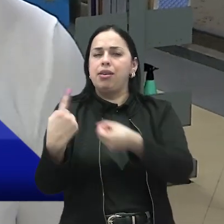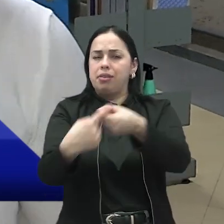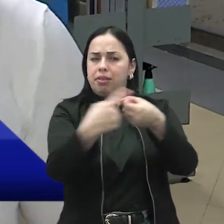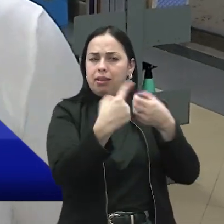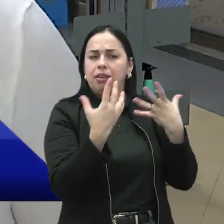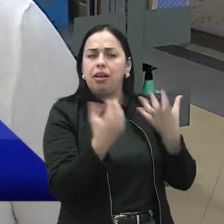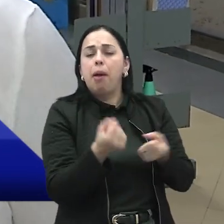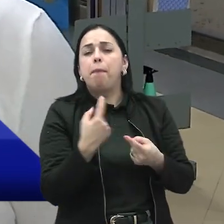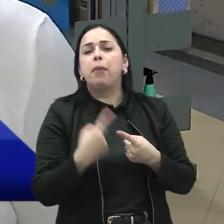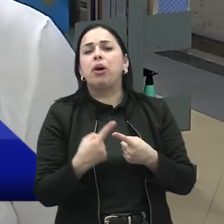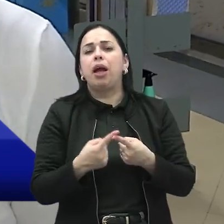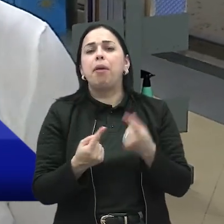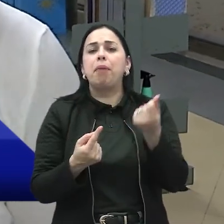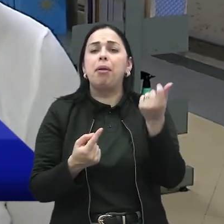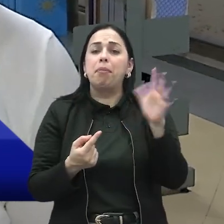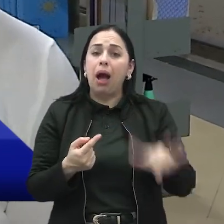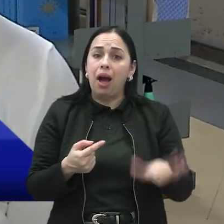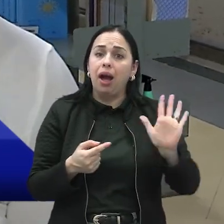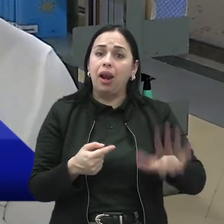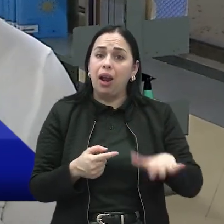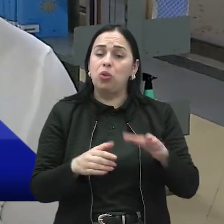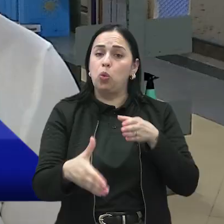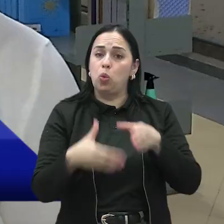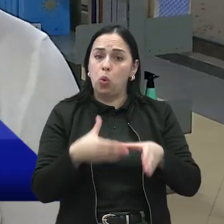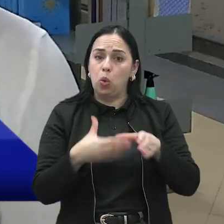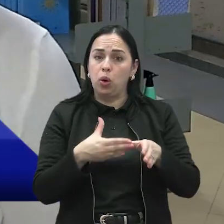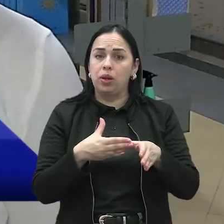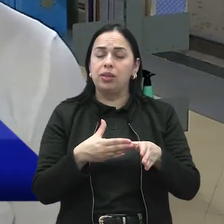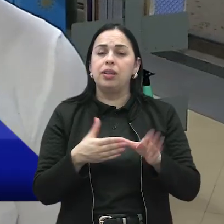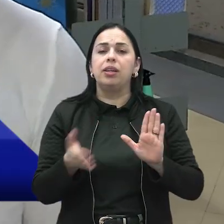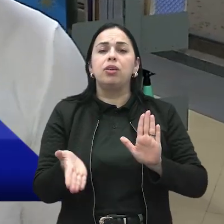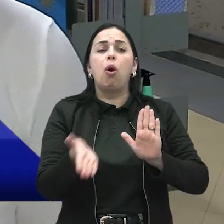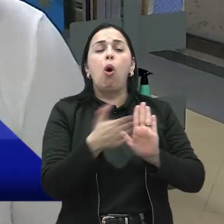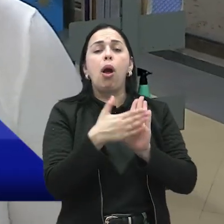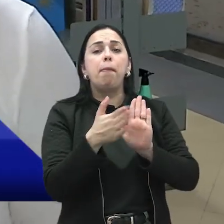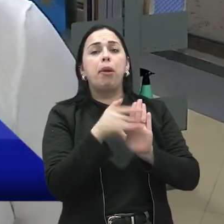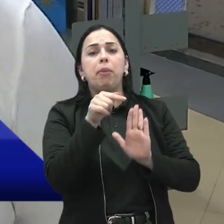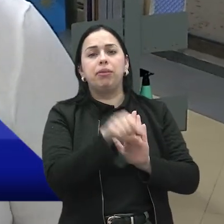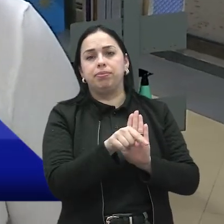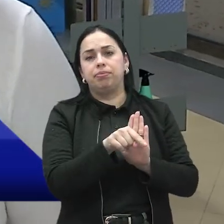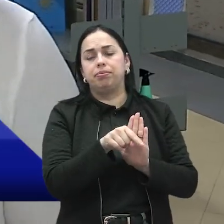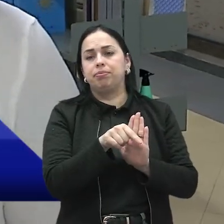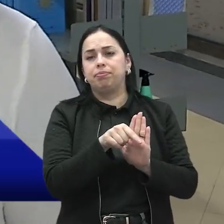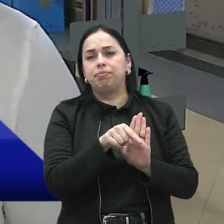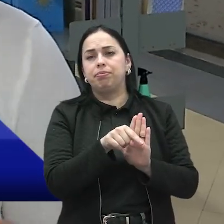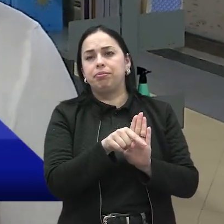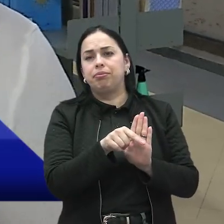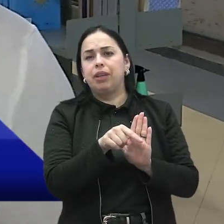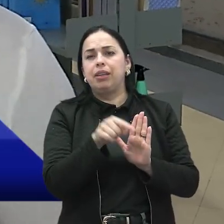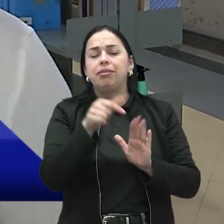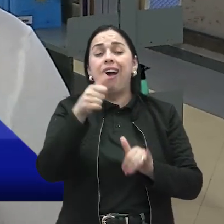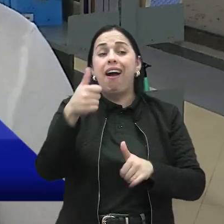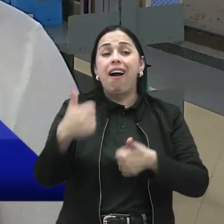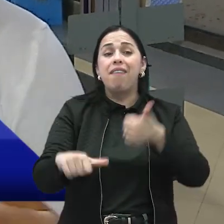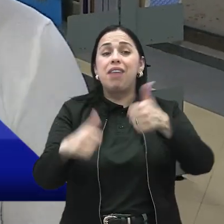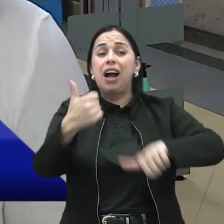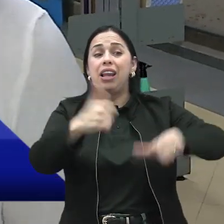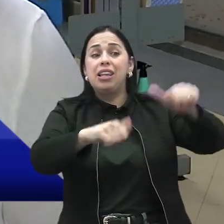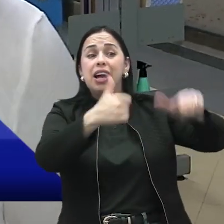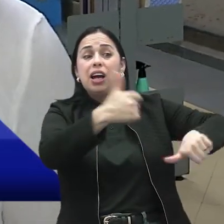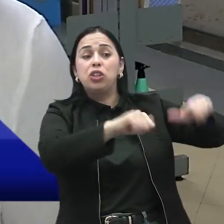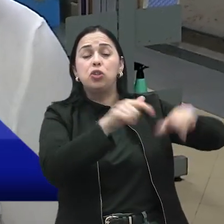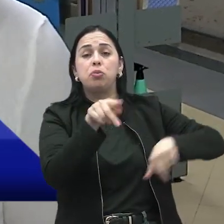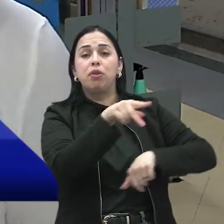quê? Pelo custo, né? E também, qual é a proposta do PND? A PND, ela está avaliando